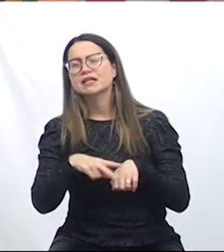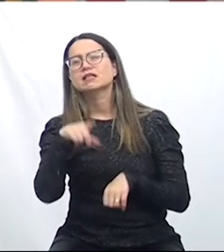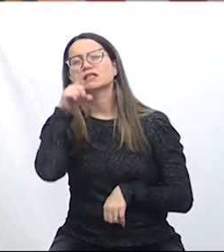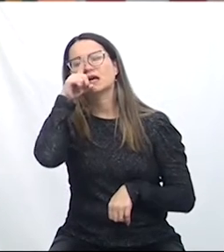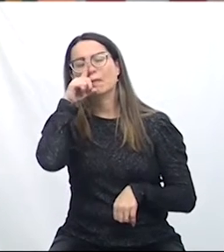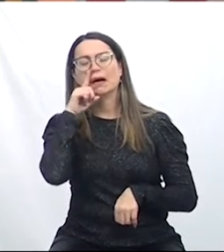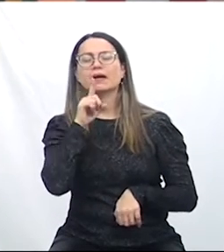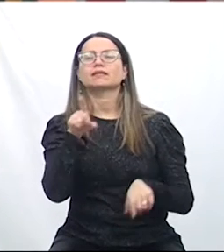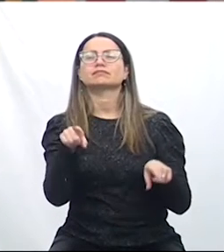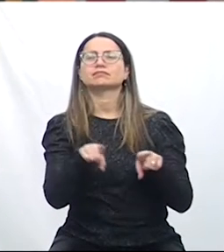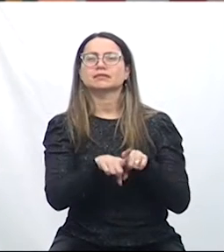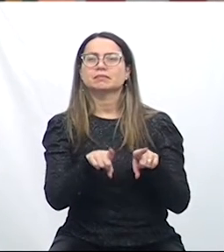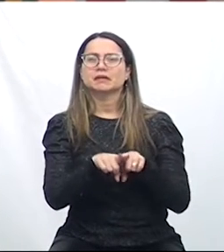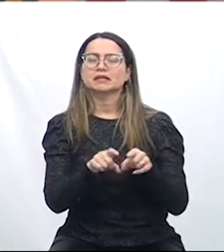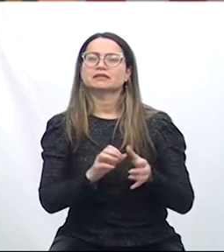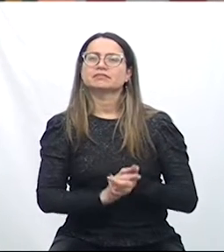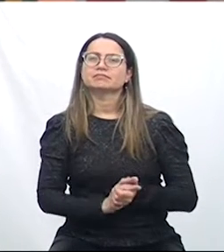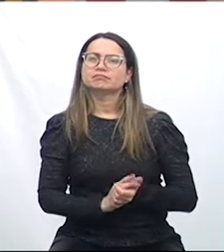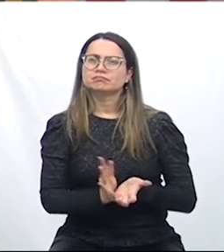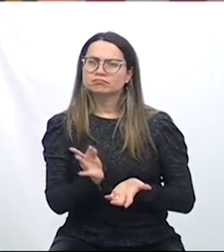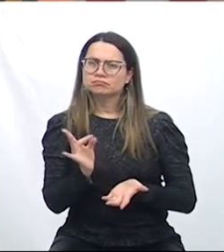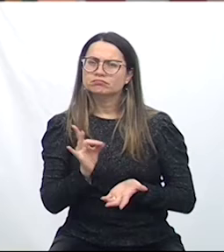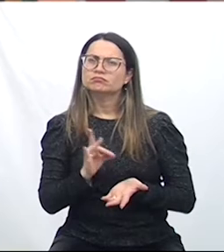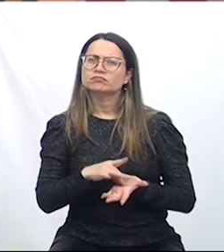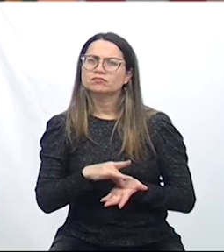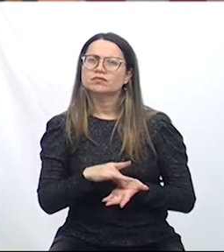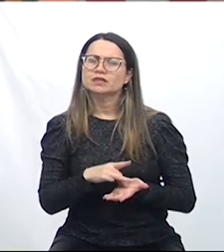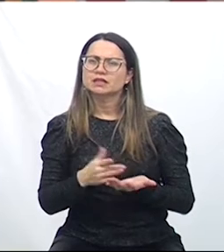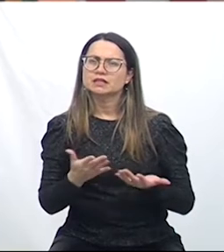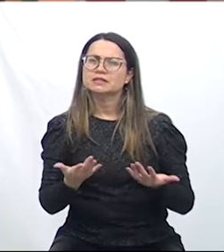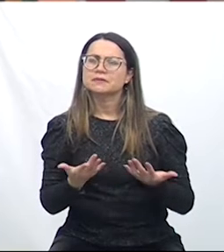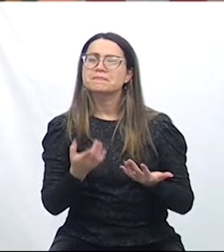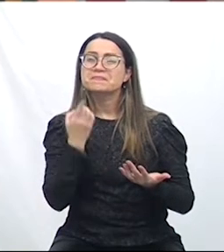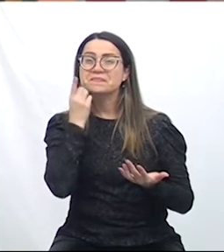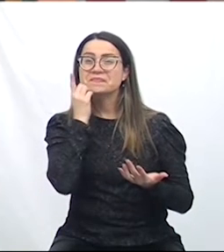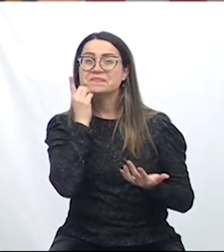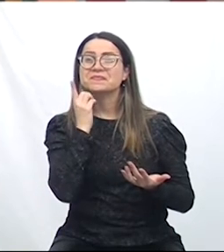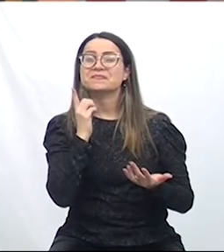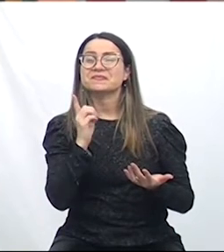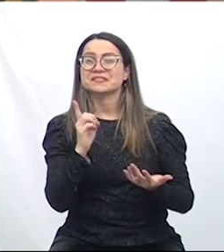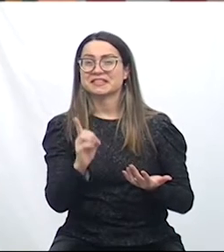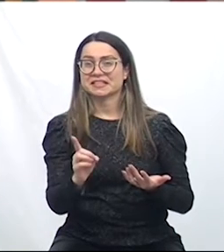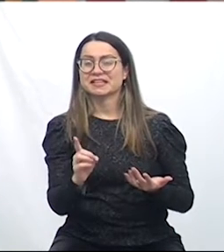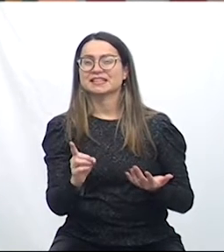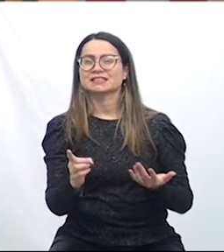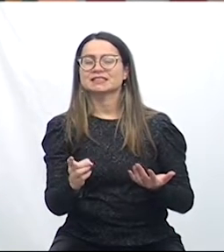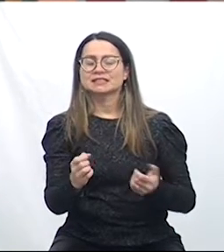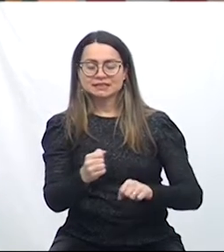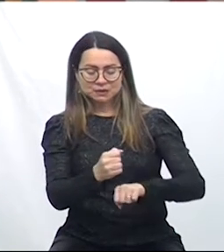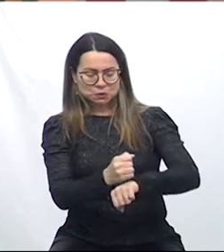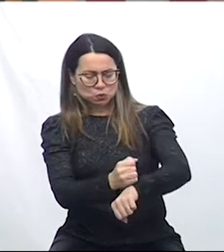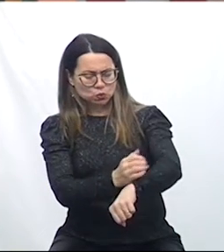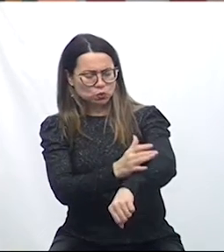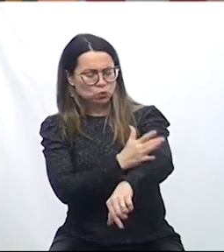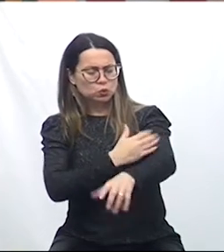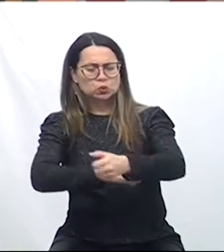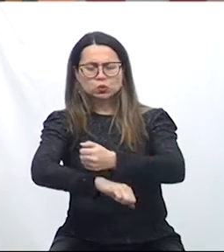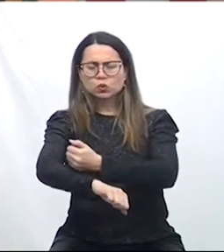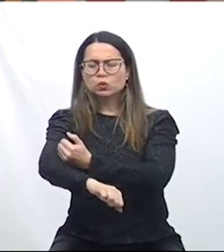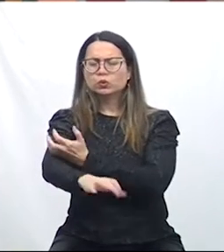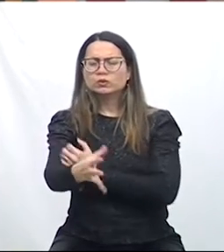E realmente, essa data, ela nos emociona, porque ela